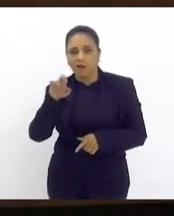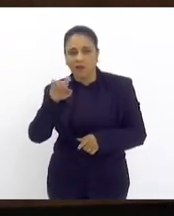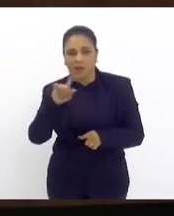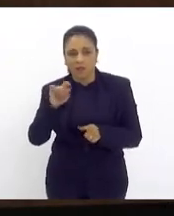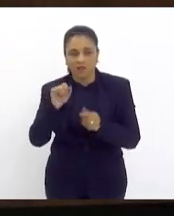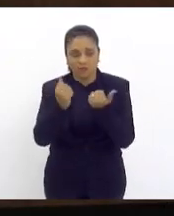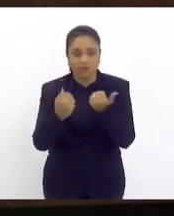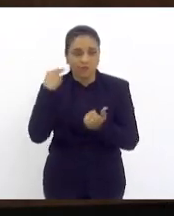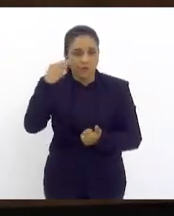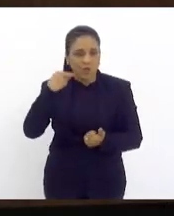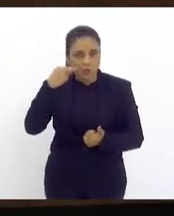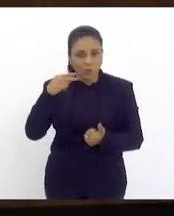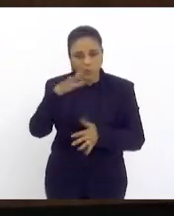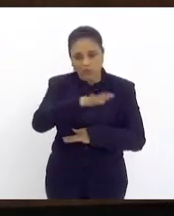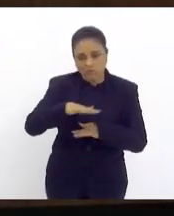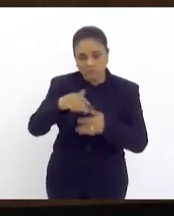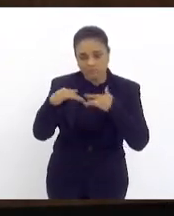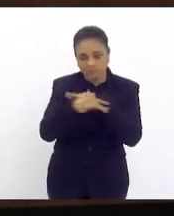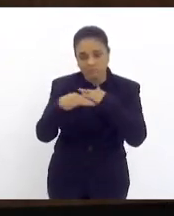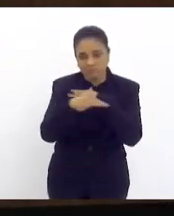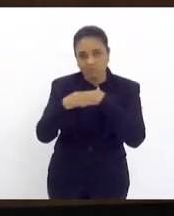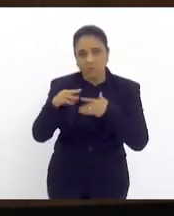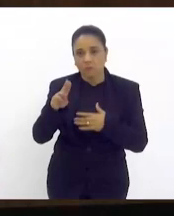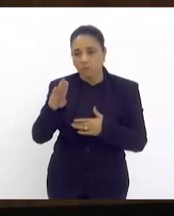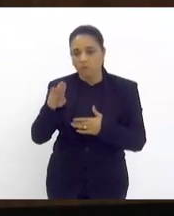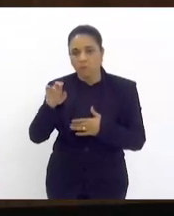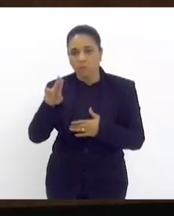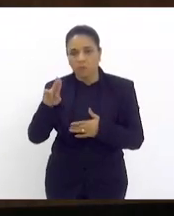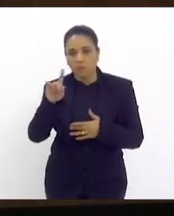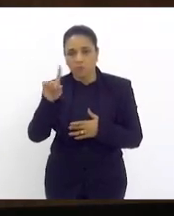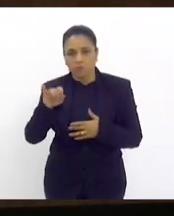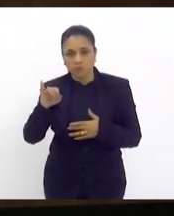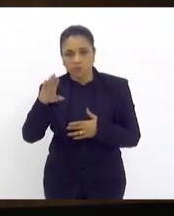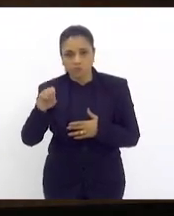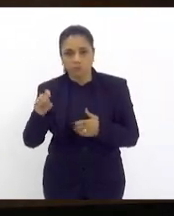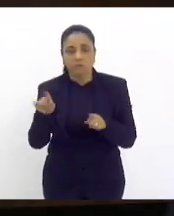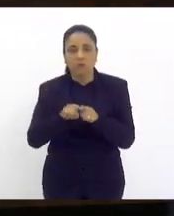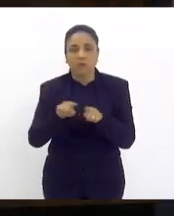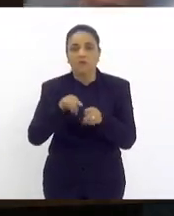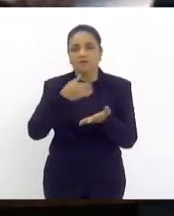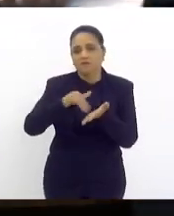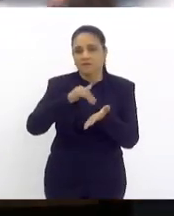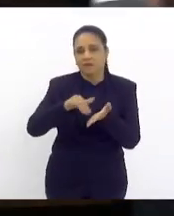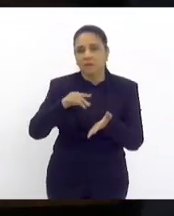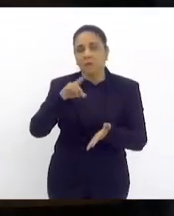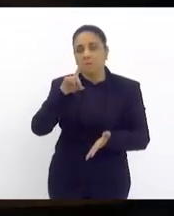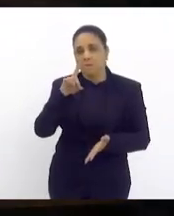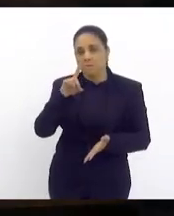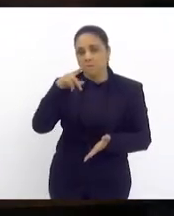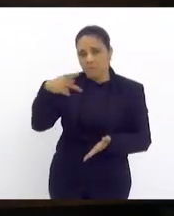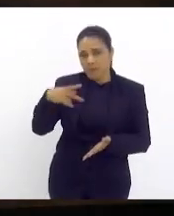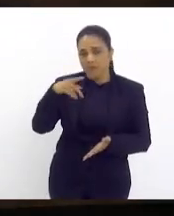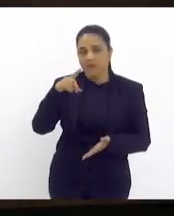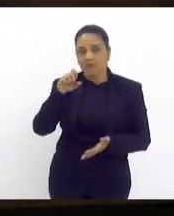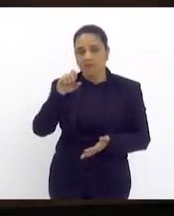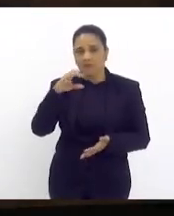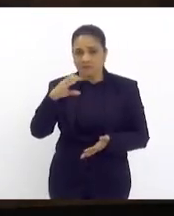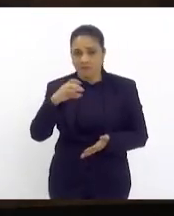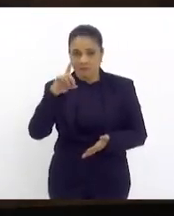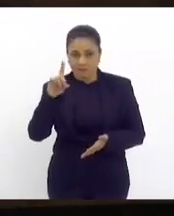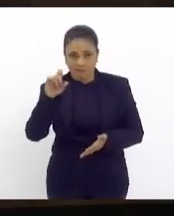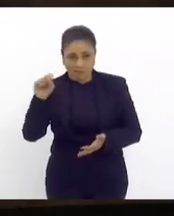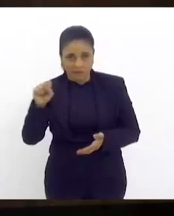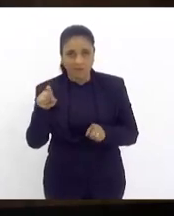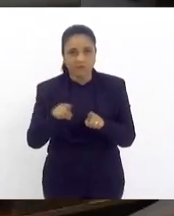de búzios e secretário pcdz lá no município de Búzios obrigado senhor presidente